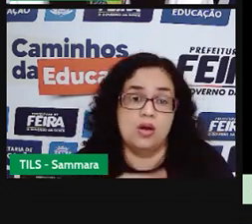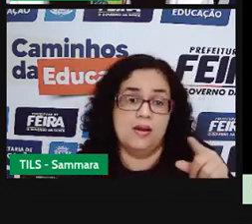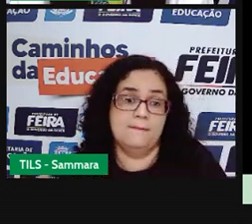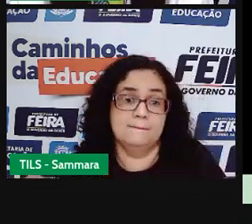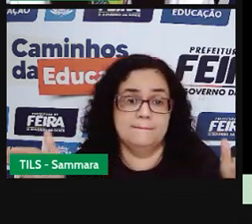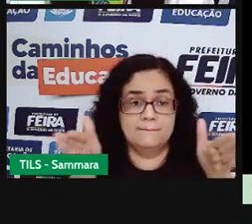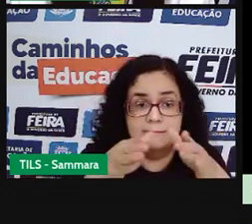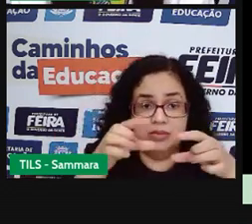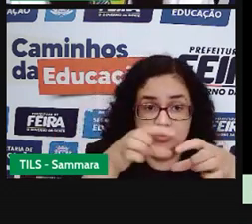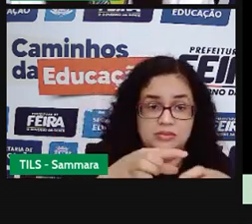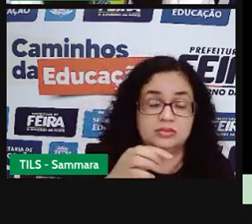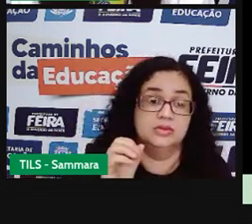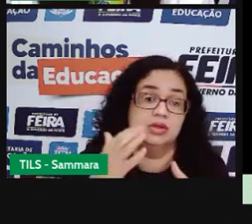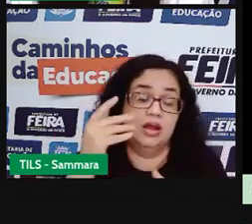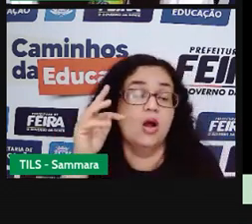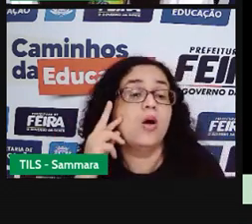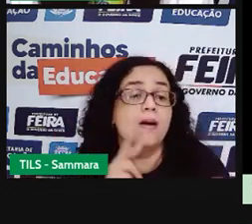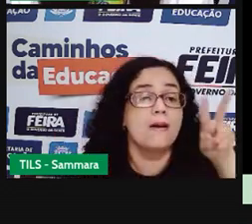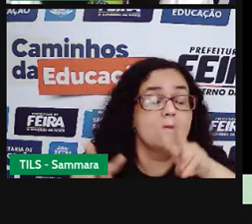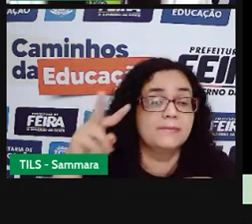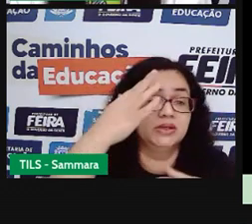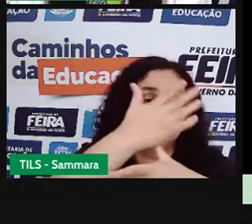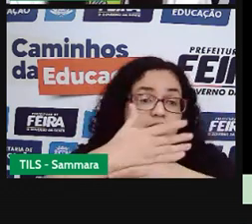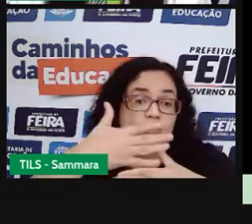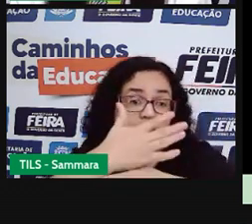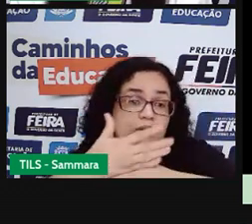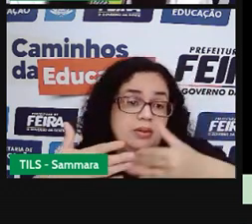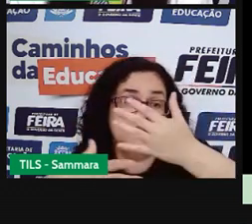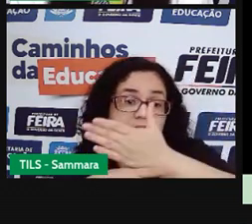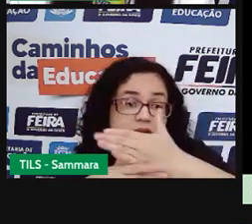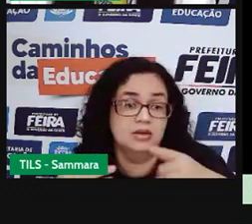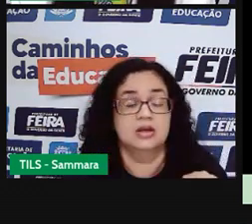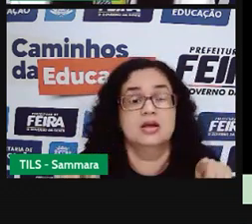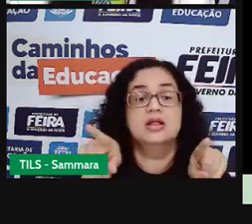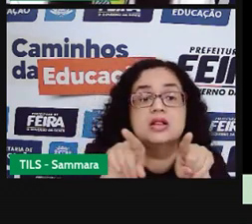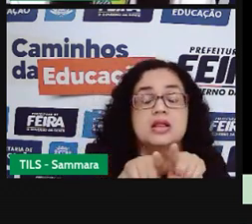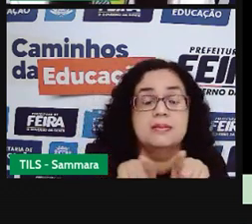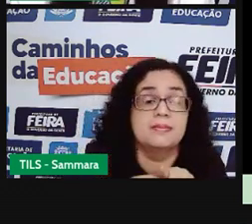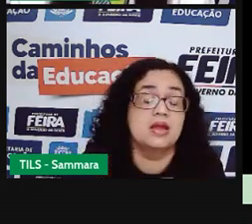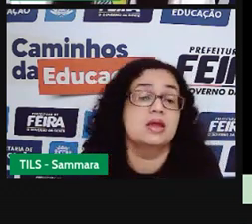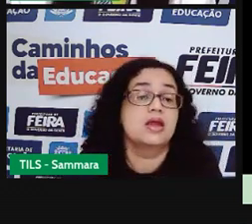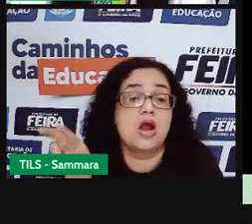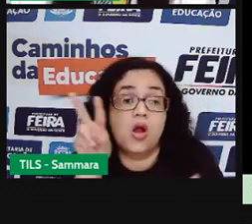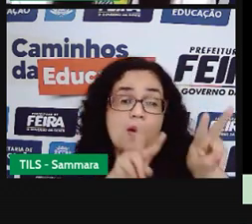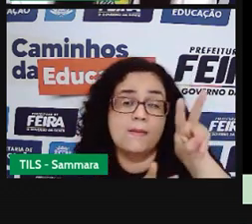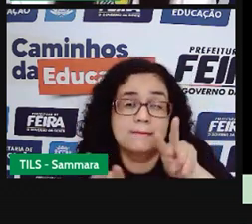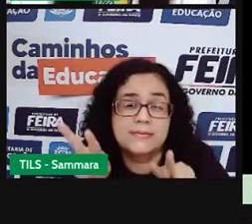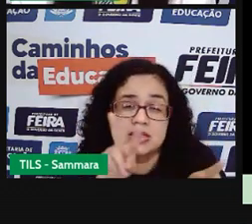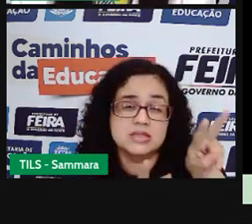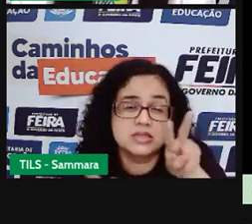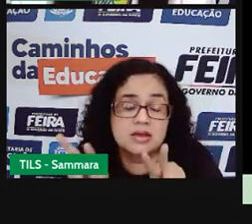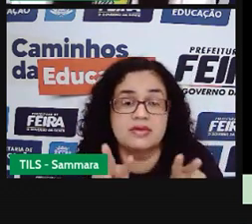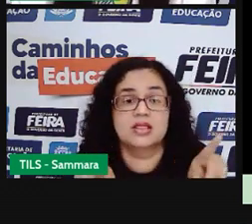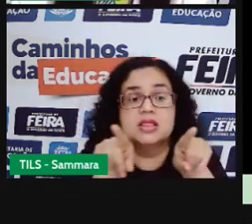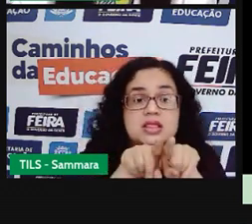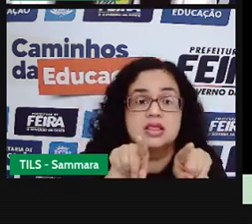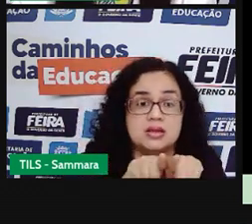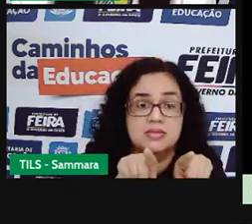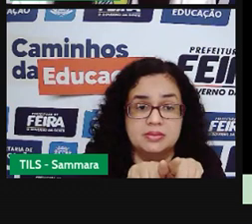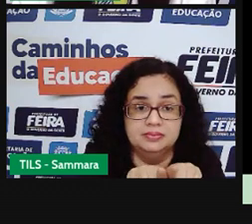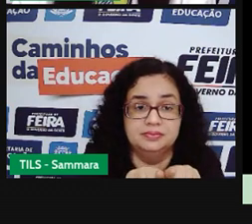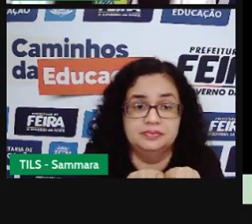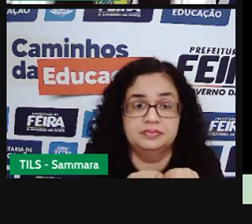observou nas construções nos materiais de construção a gente pode observar também os objetos do nosso cotidiano